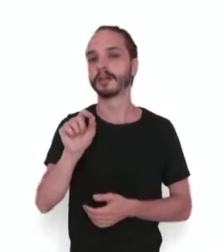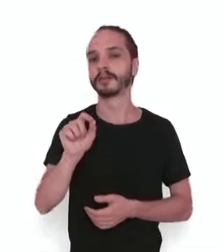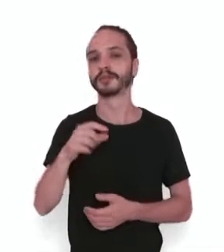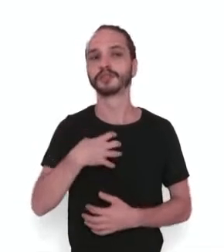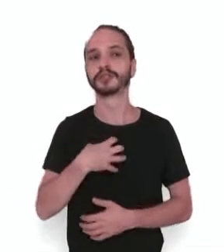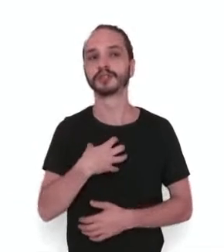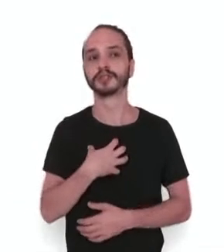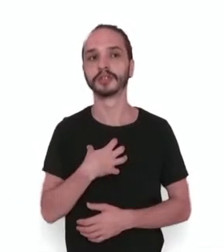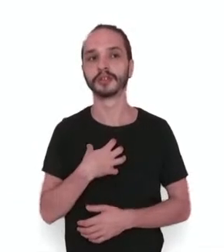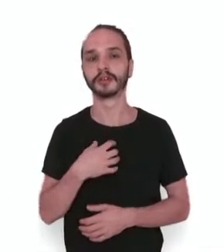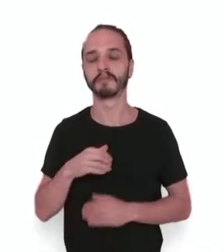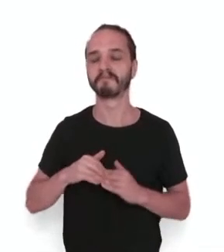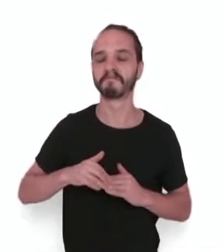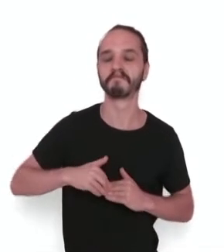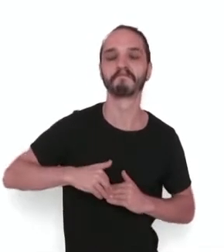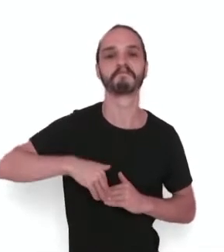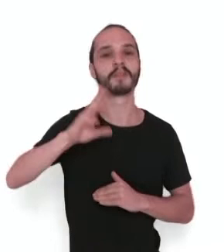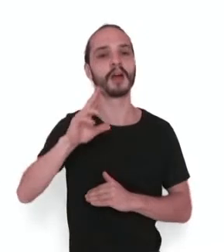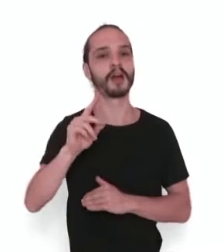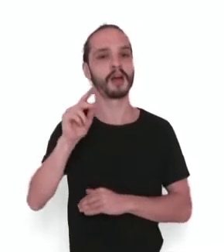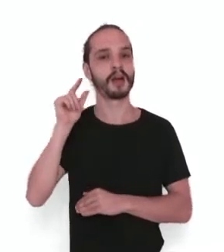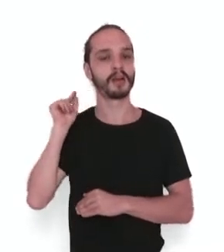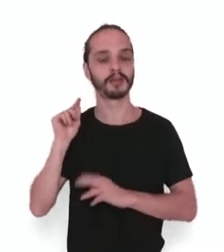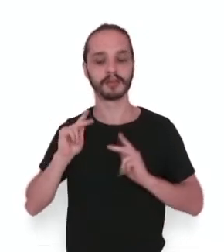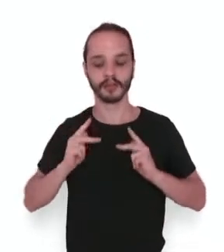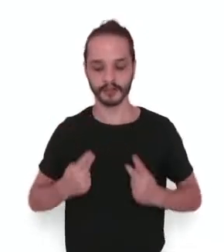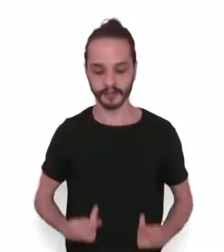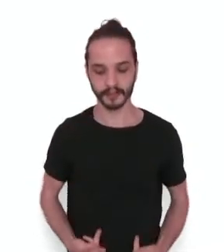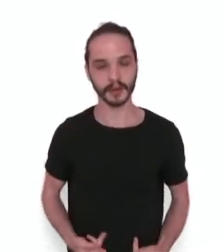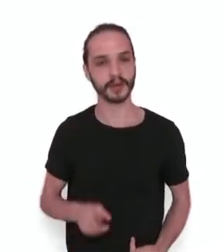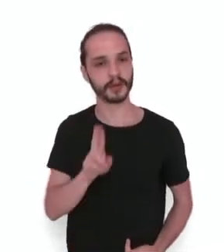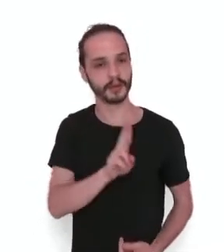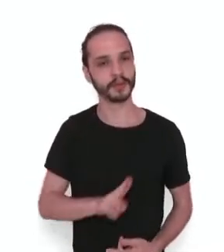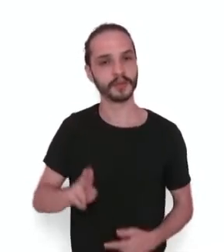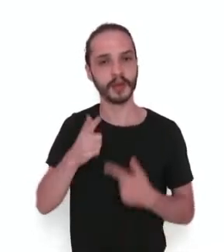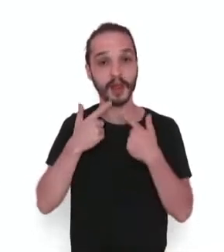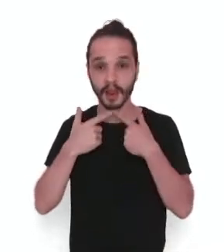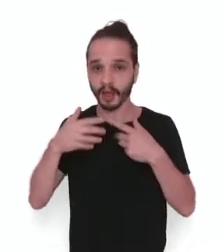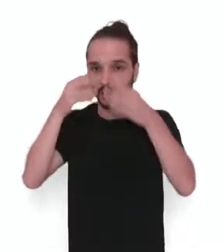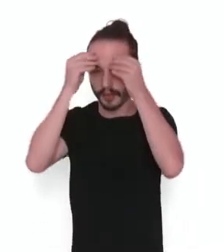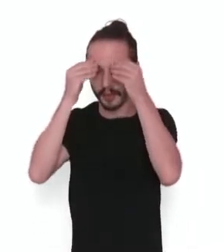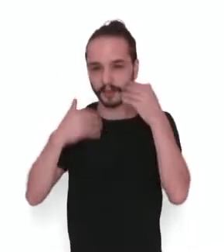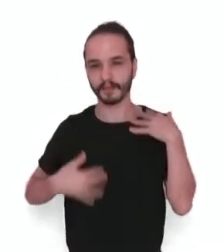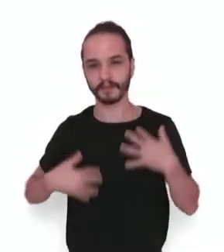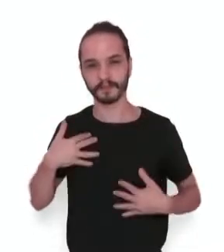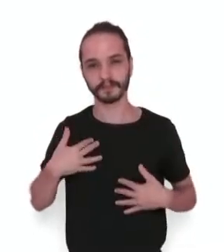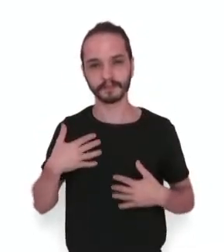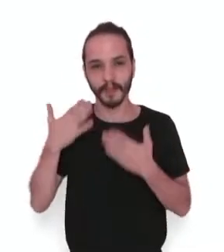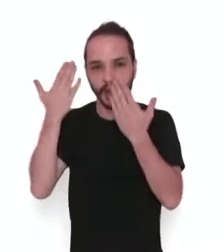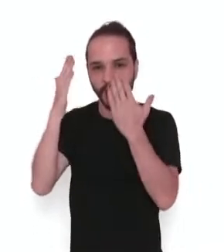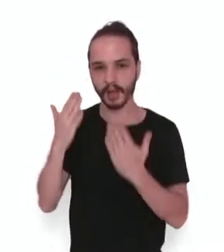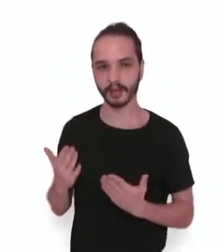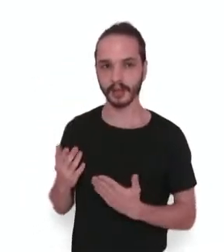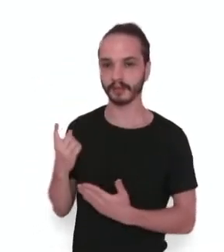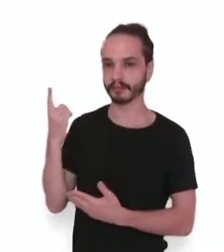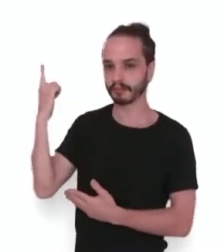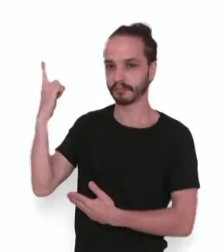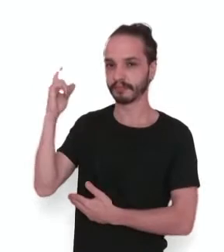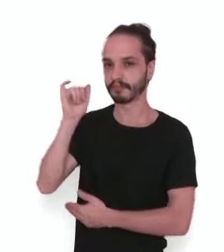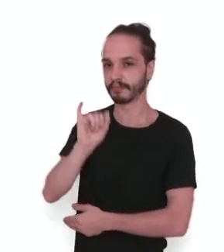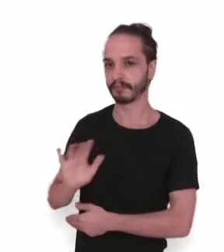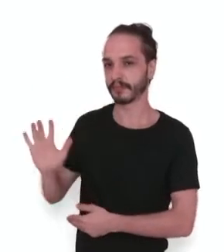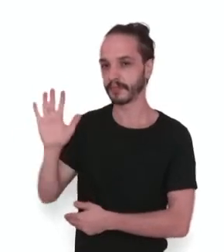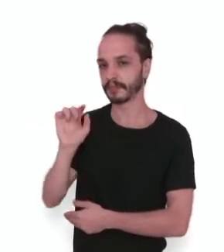das mais antigas que o ser humano usou como linguagem corporal. Analise a imagem e responda. A